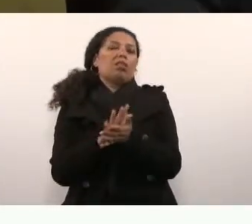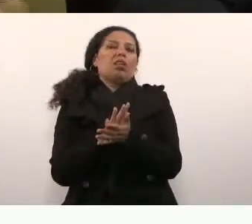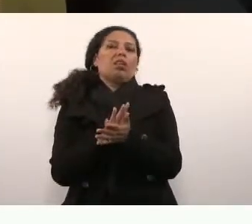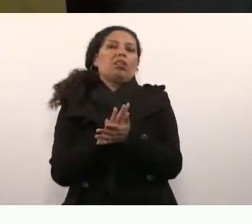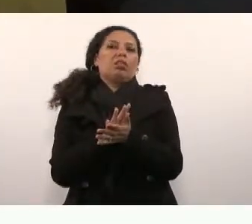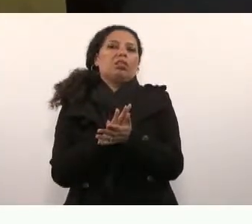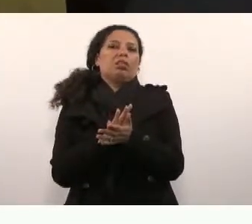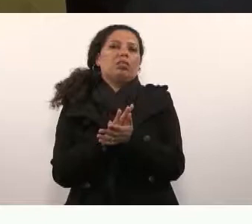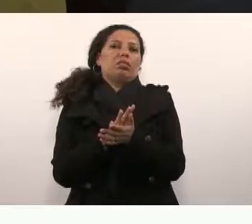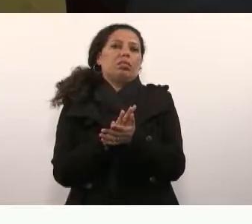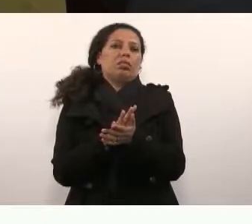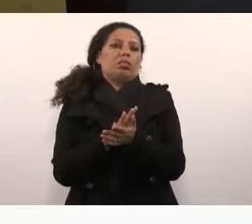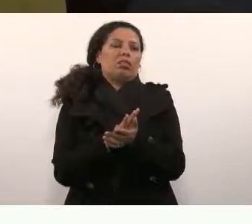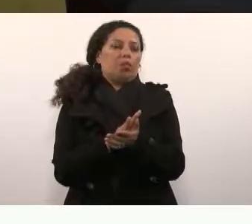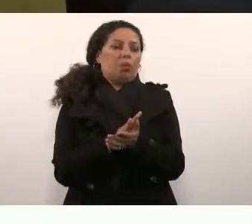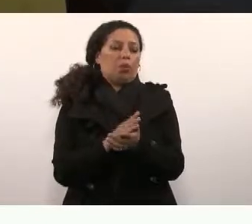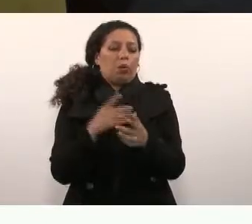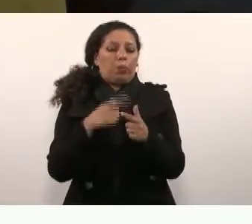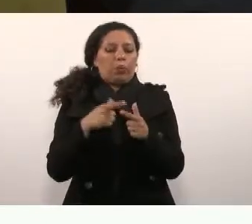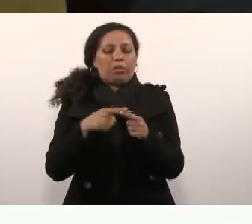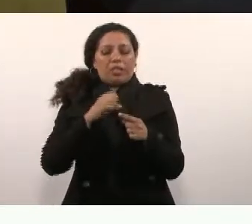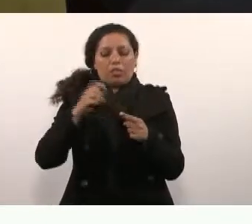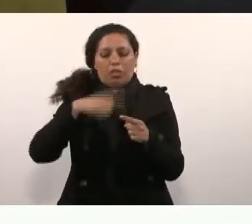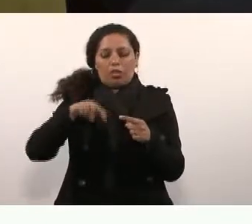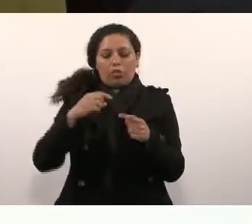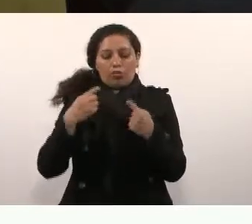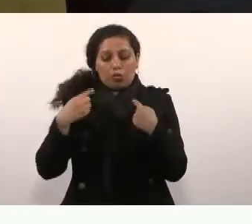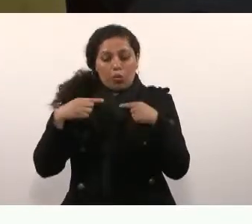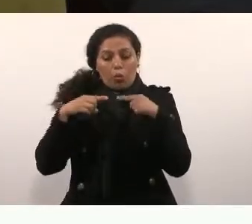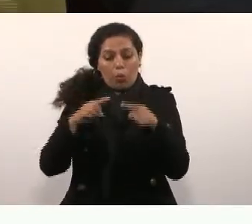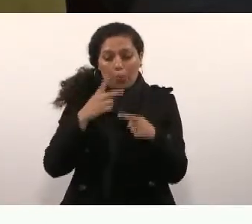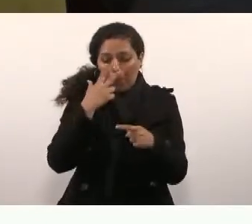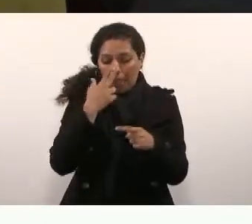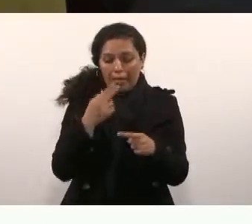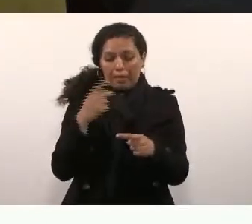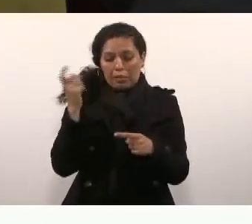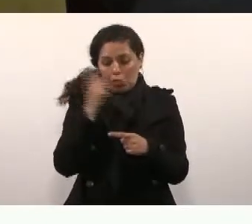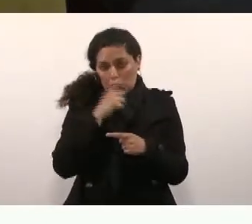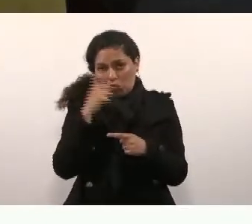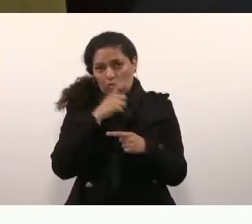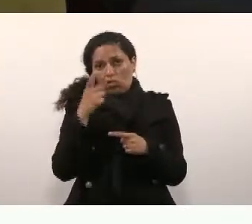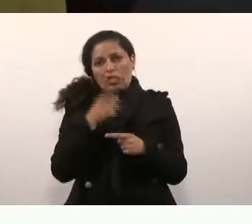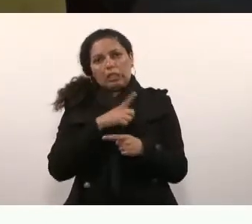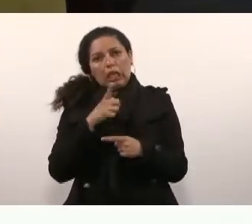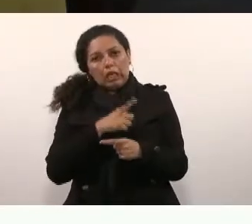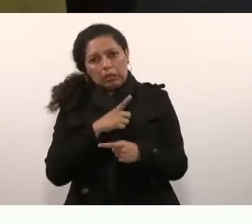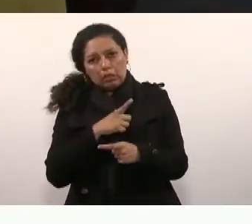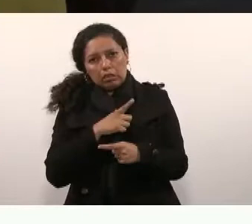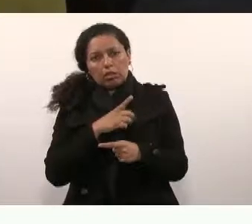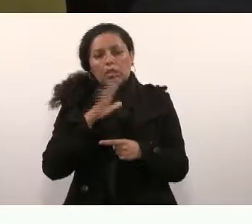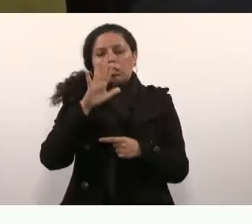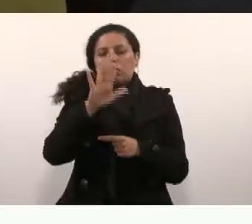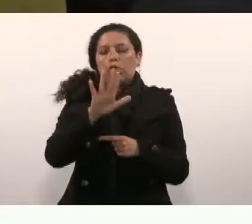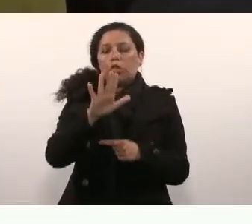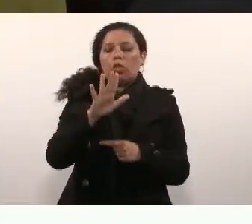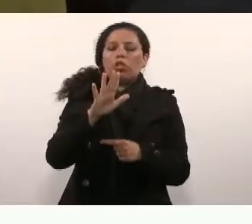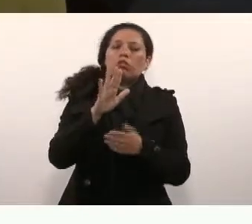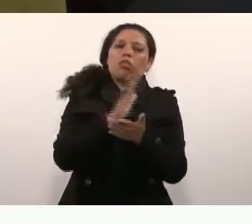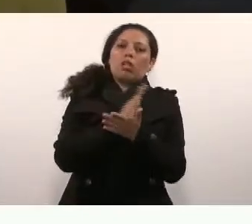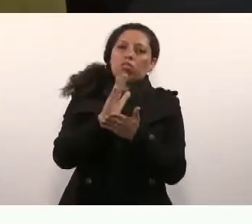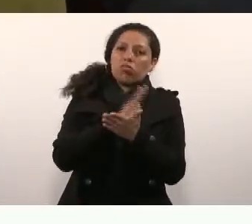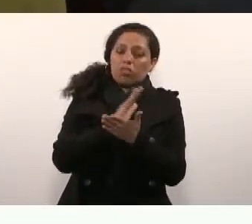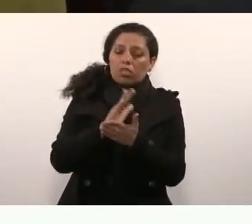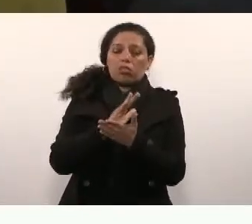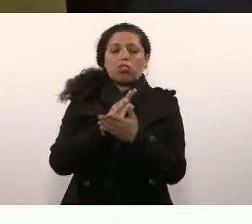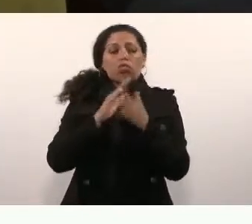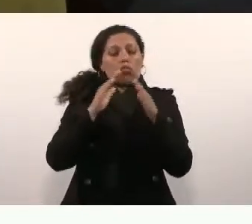criava aquele clima ruim, mentiroso. Não tem chance de retroceder ao zero, mas também talvez com o sofrimento